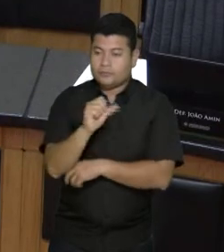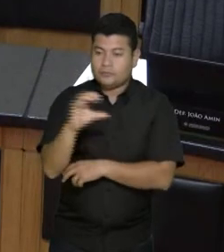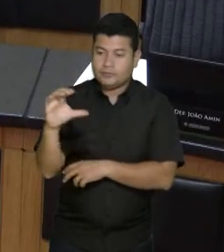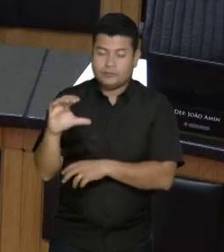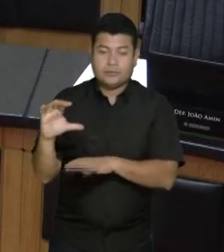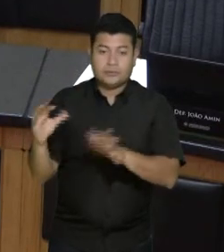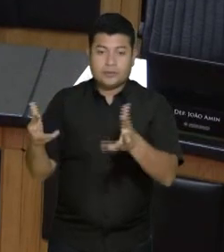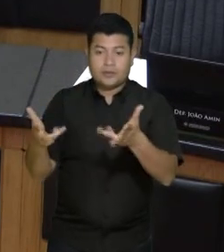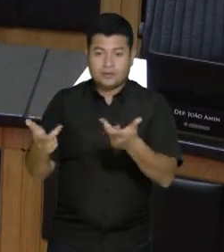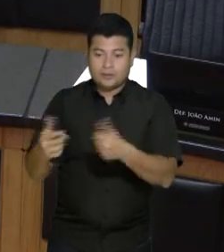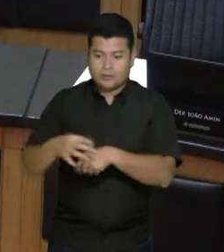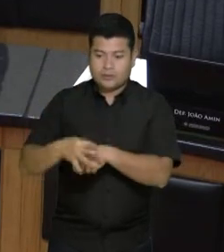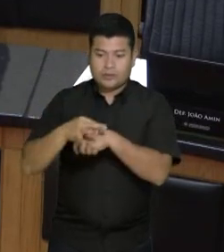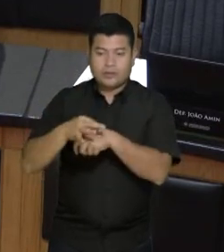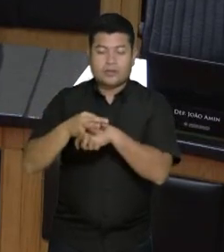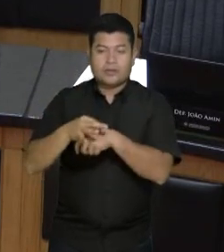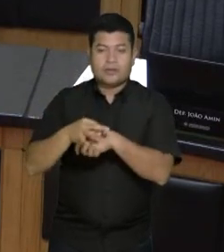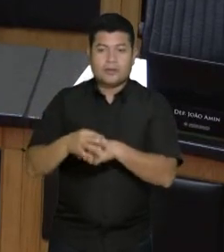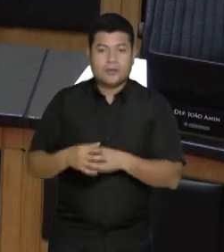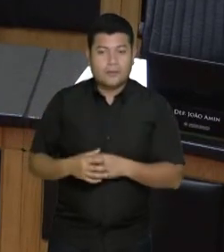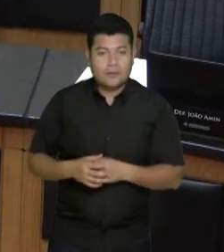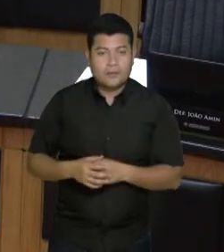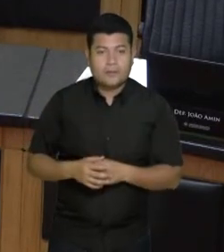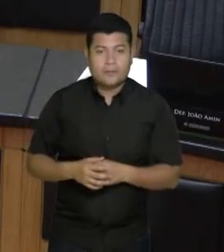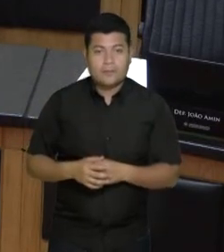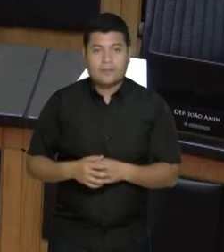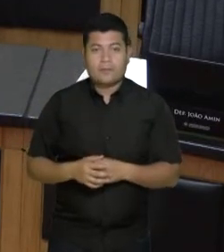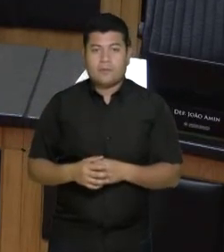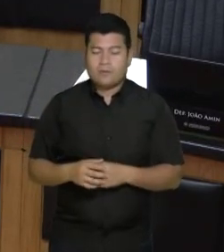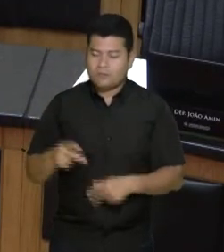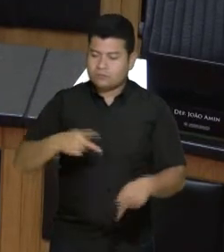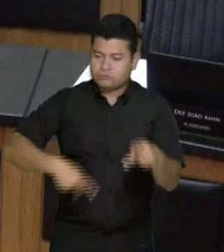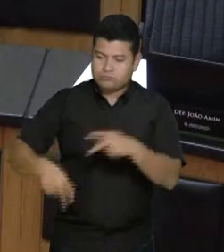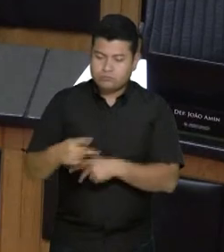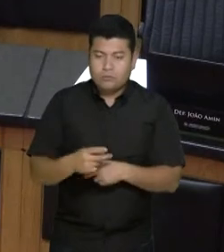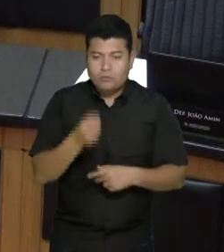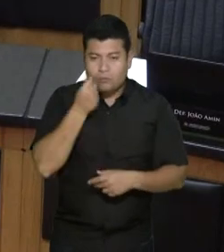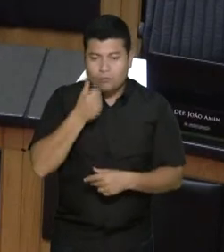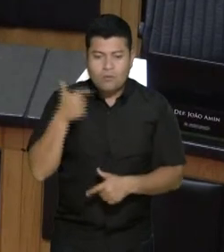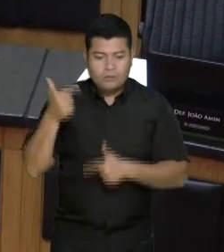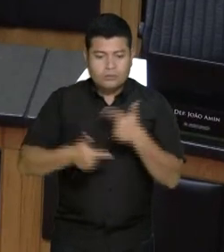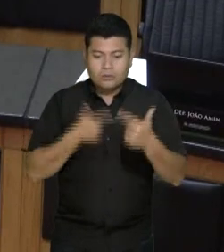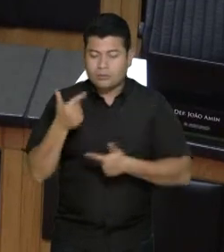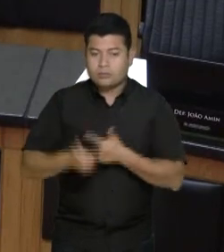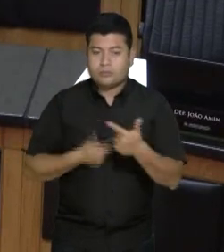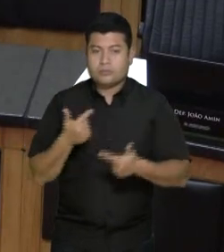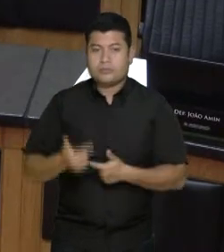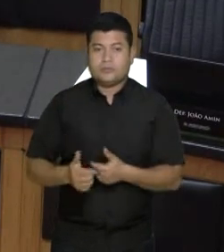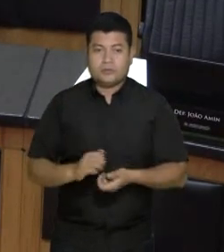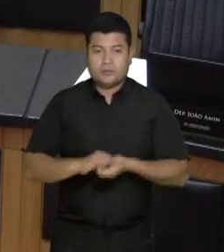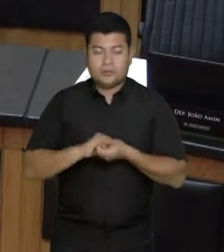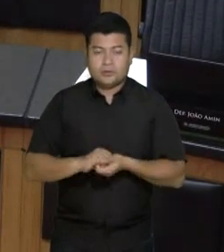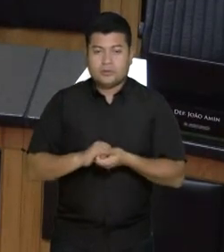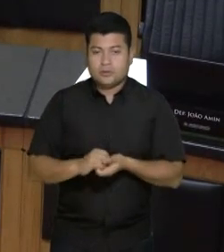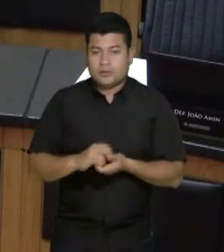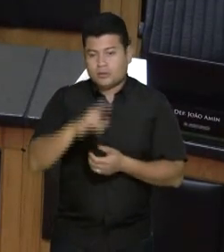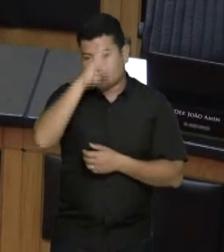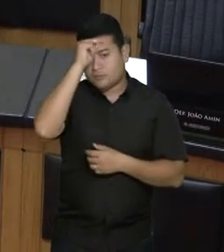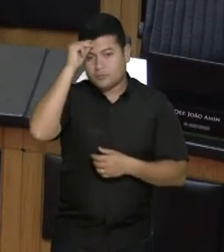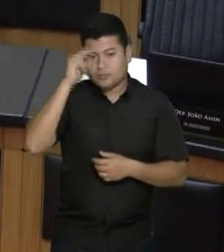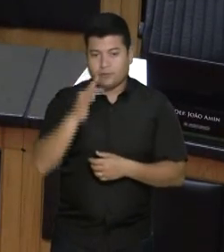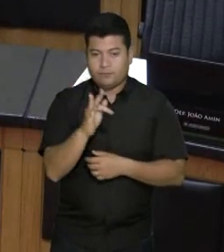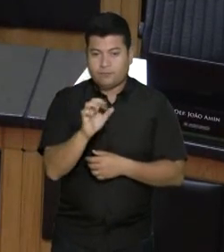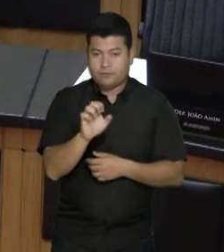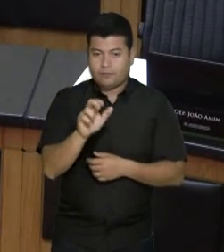povo trabalhador, um povo honesto, um povo que realmente faz acontecer no estado. Cumprimentando a prefeita Fernanda, estendo